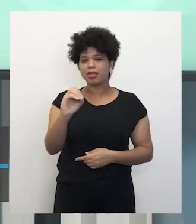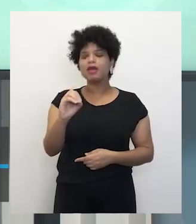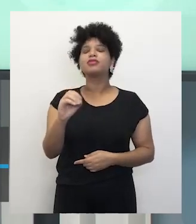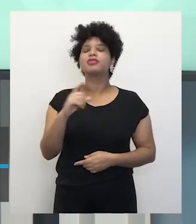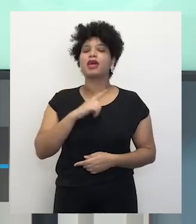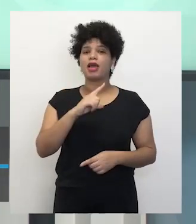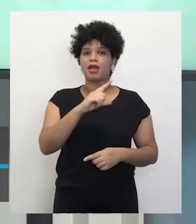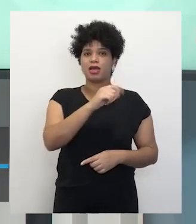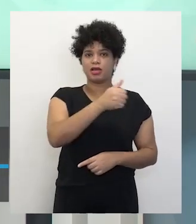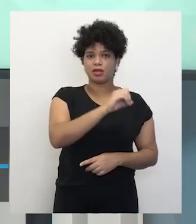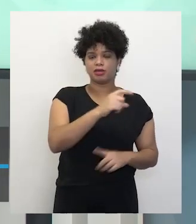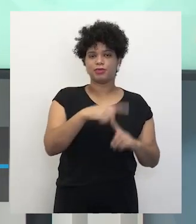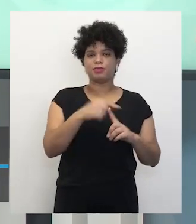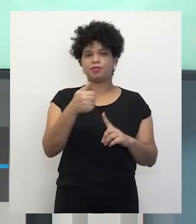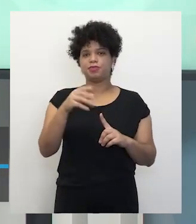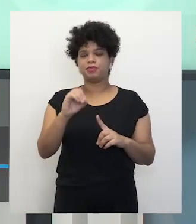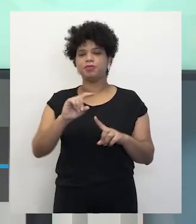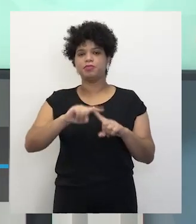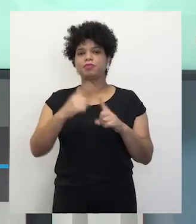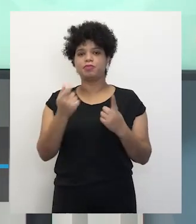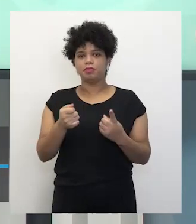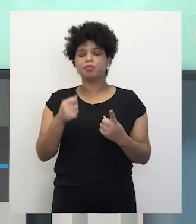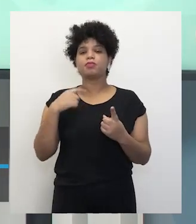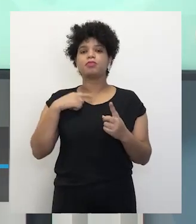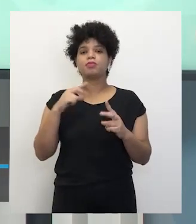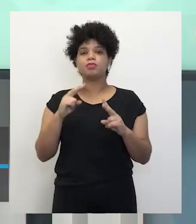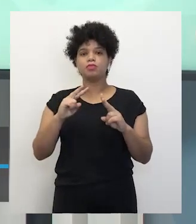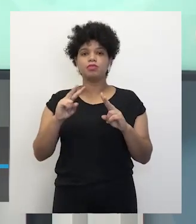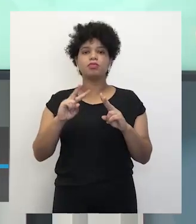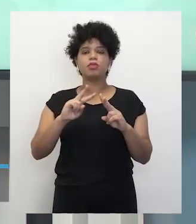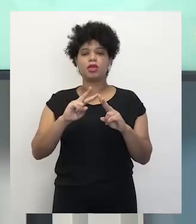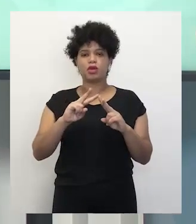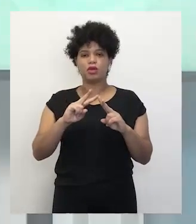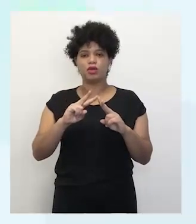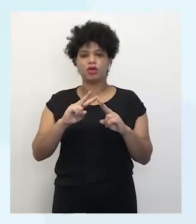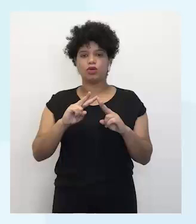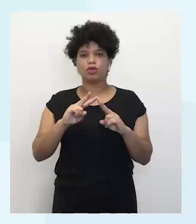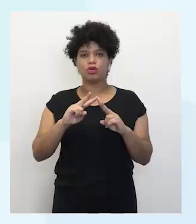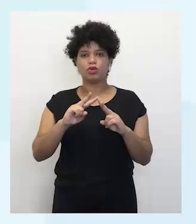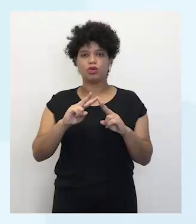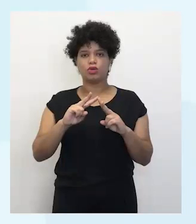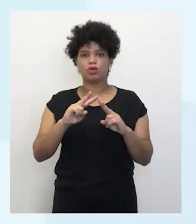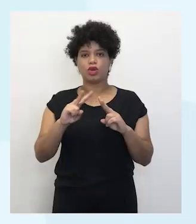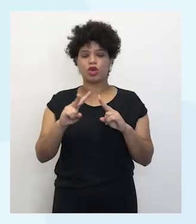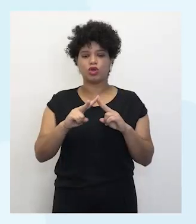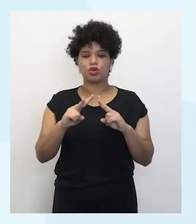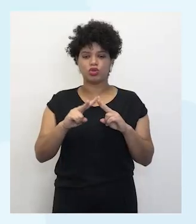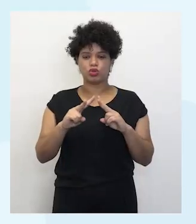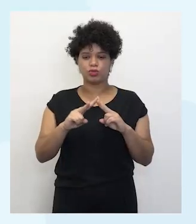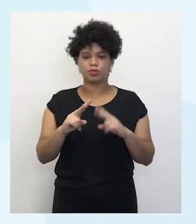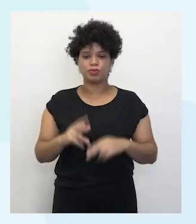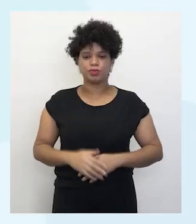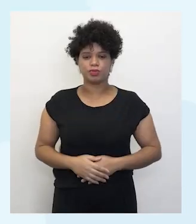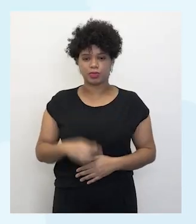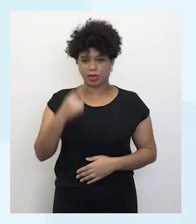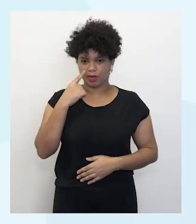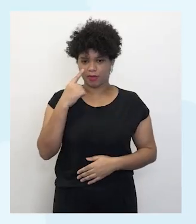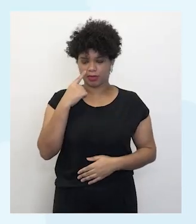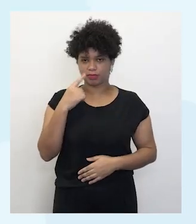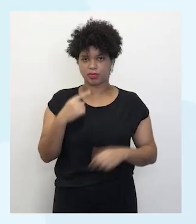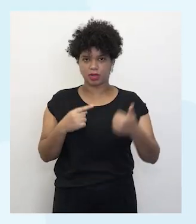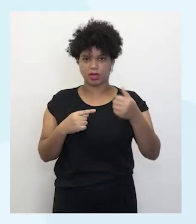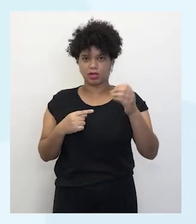vezes 10. Mas e se eu quiser decompor em fatores primos para testar? Olha lá, ó, olho na telinha. Então, olha, põe ali, divide por 2, não é